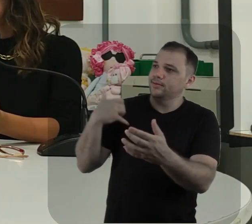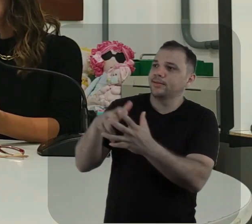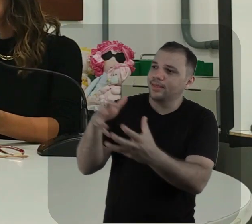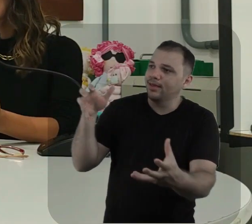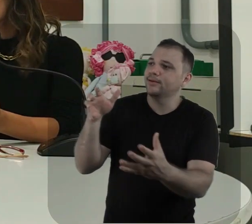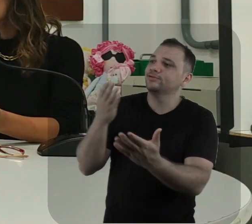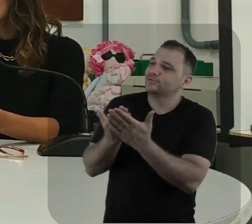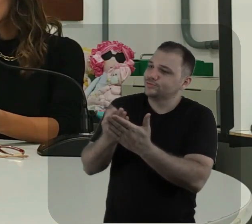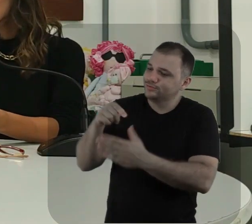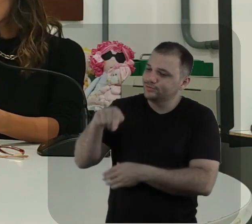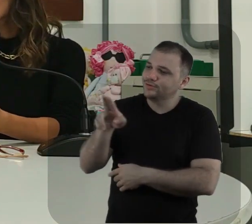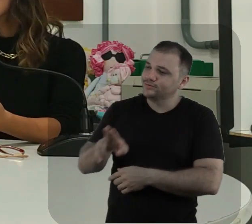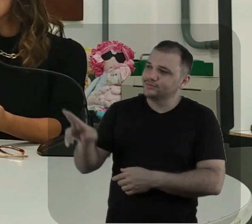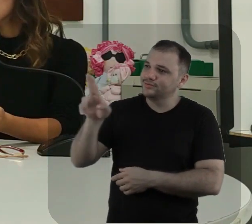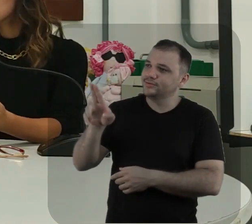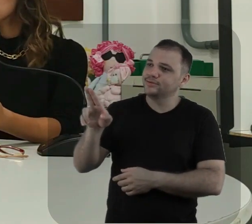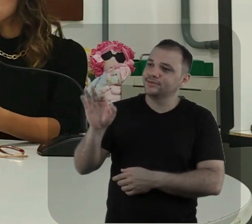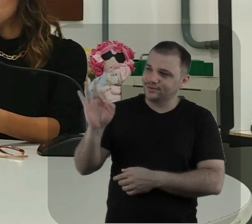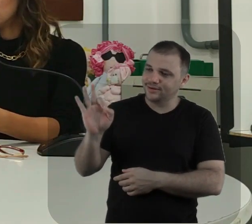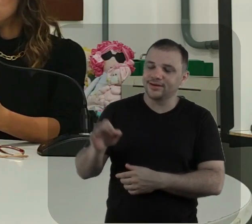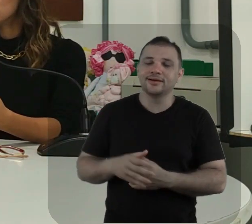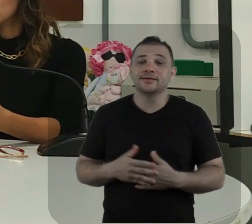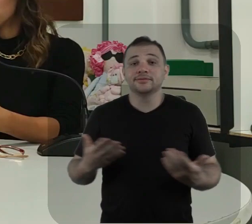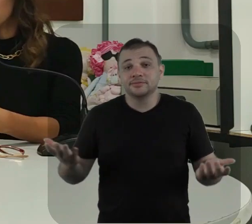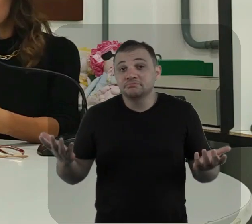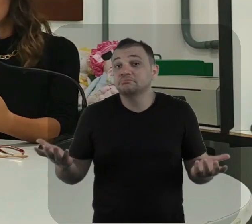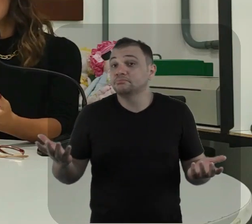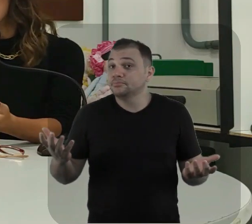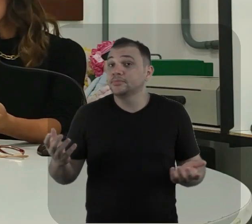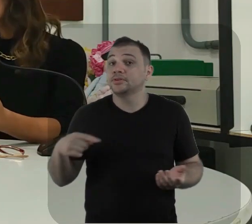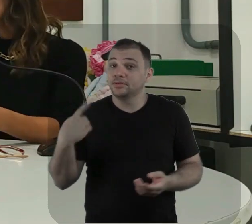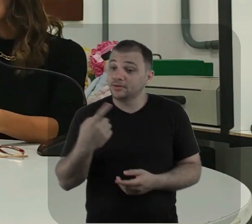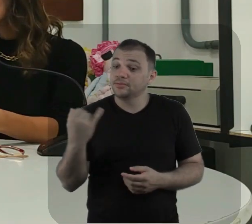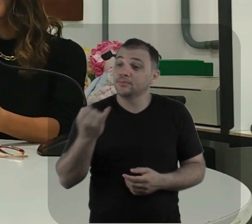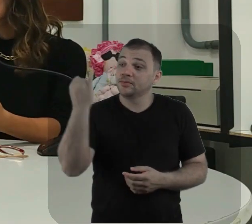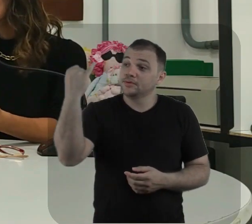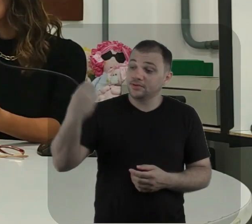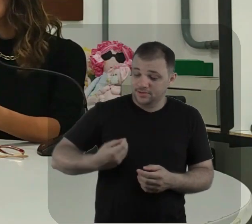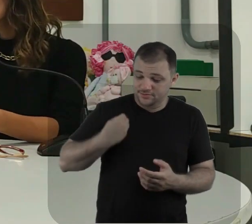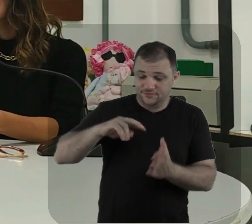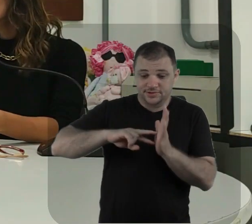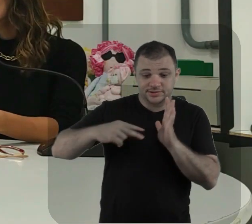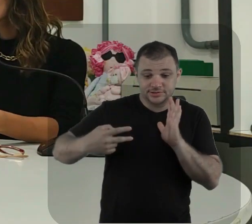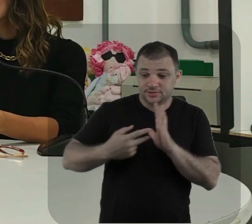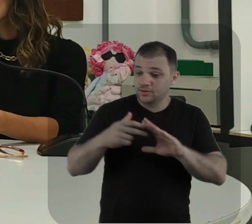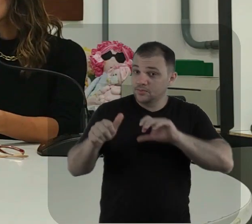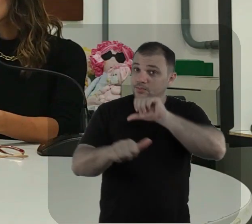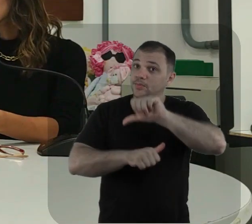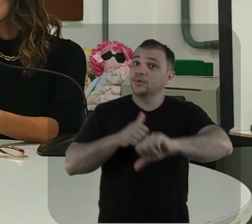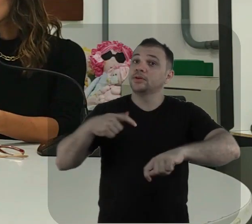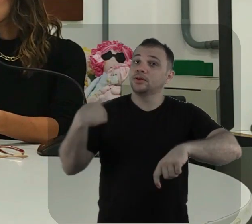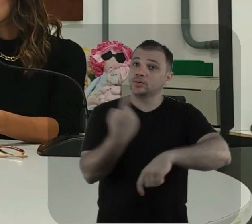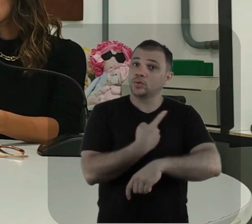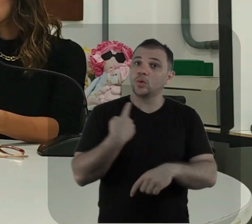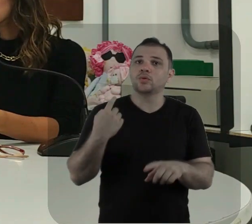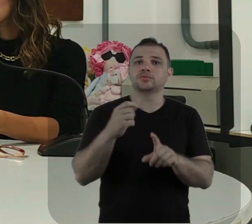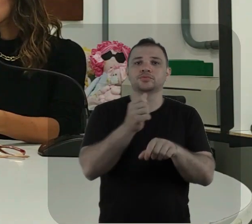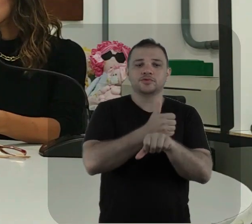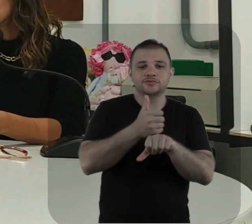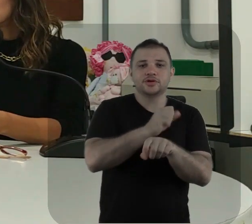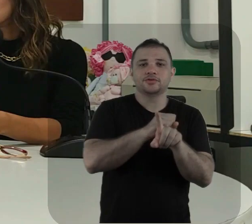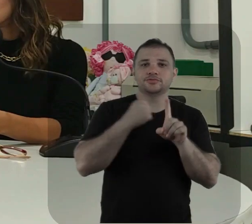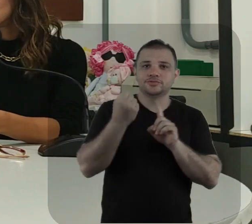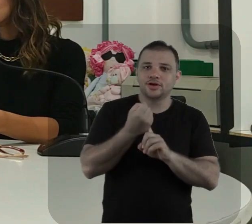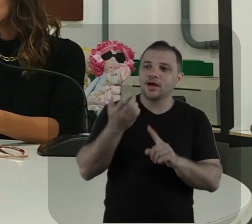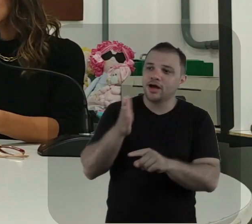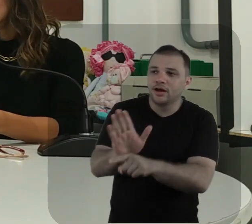novos sentidos, né? Então, acho que é muito importante a gente, enquanto profissional e enquanto sociedade, fazer essa validação. sim. E aí